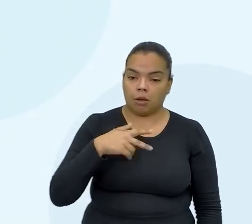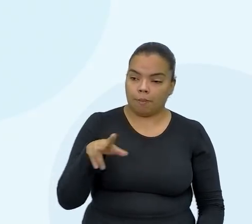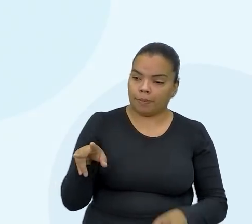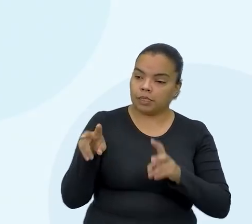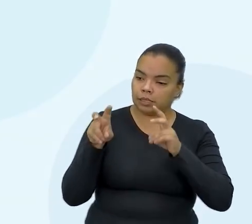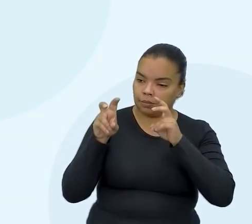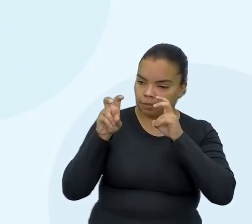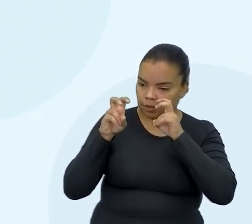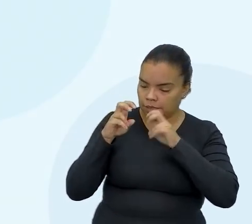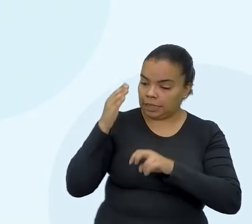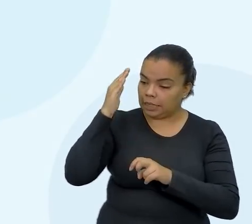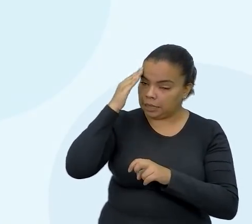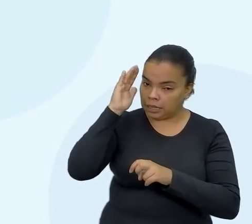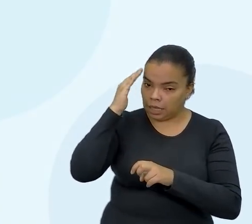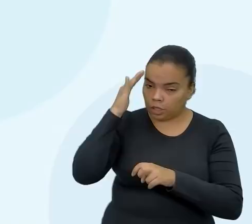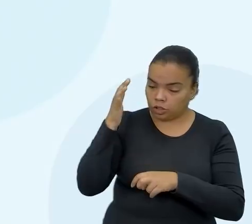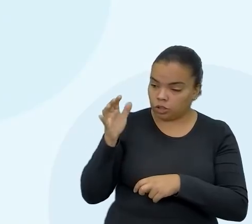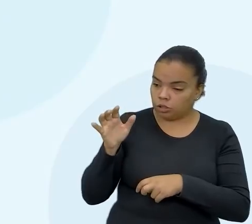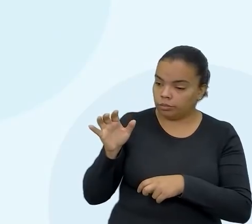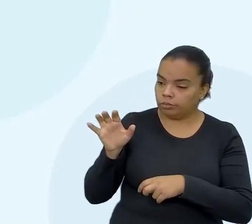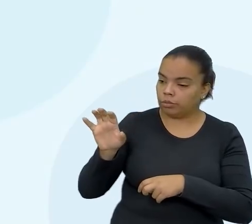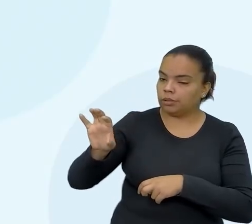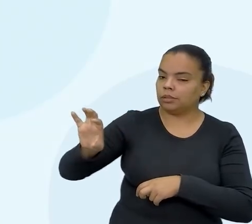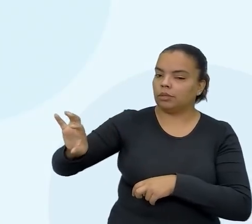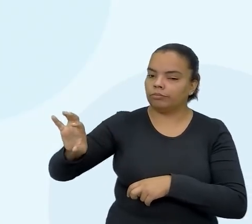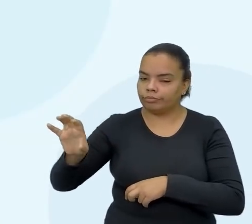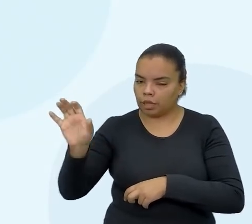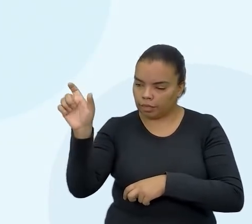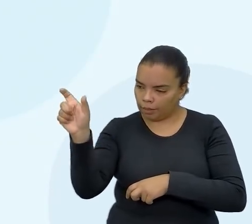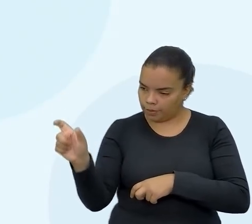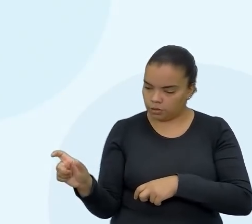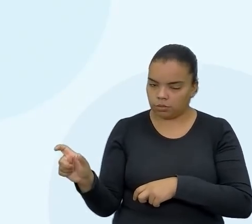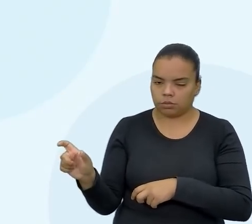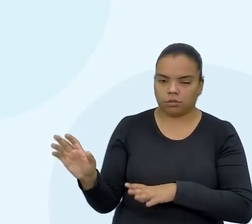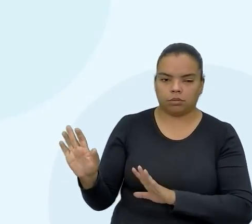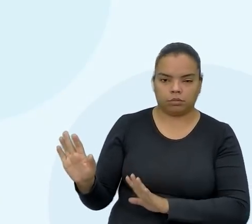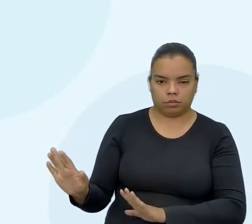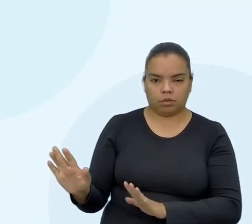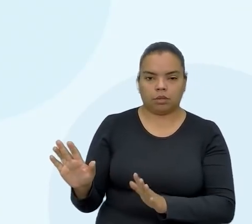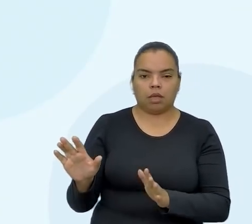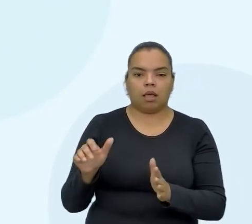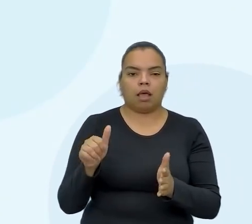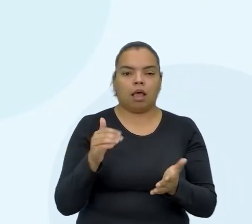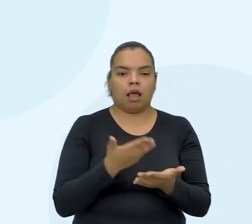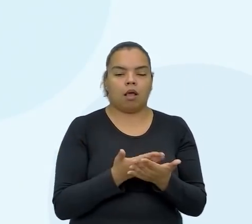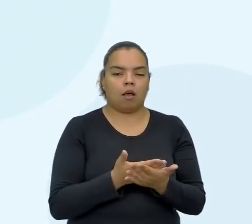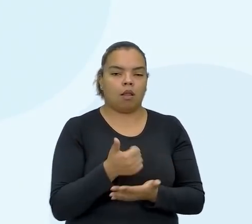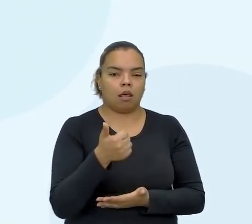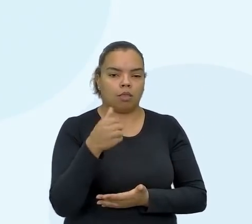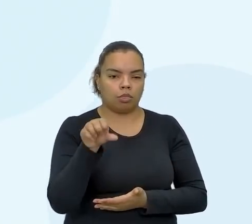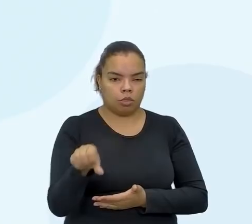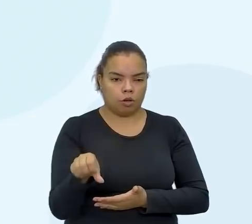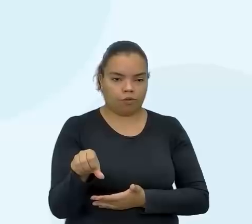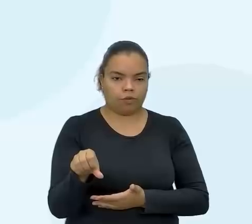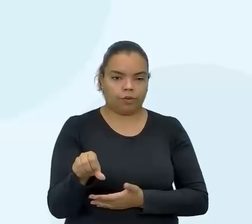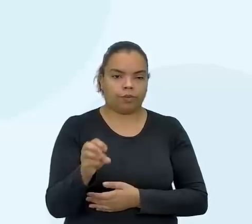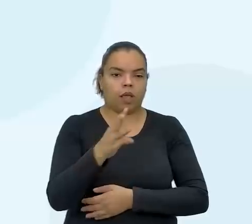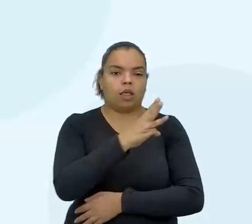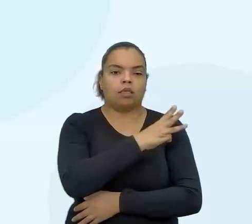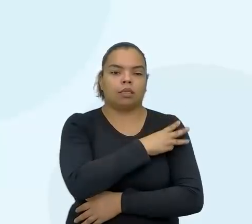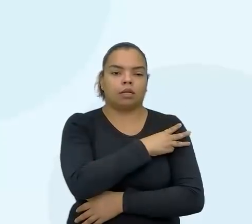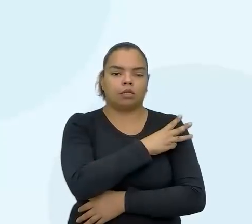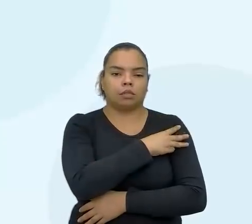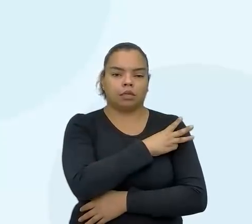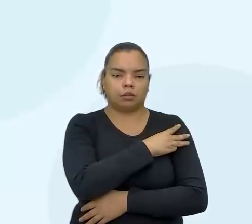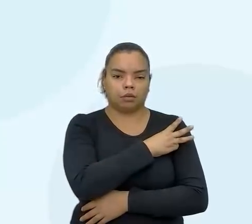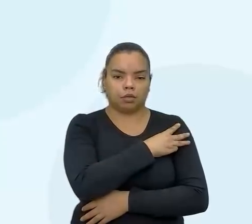está sentindo. E isso se dá lá na aula 9. Na aula do terceiro ano, nós temos, qual que é a aula do